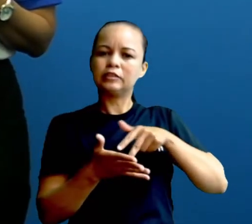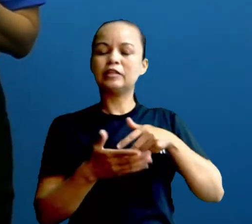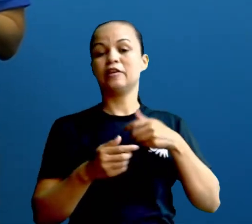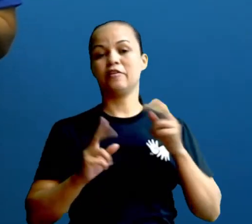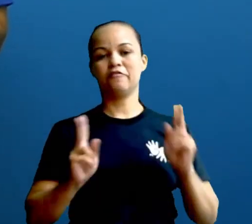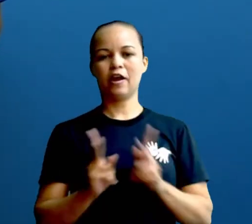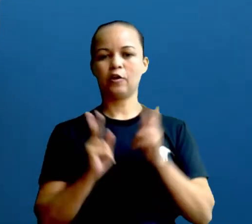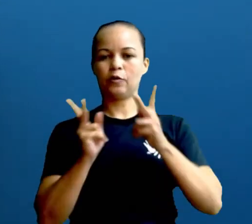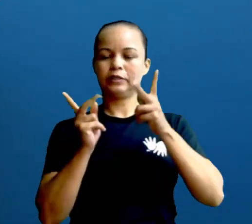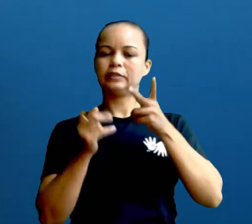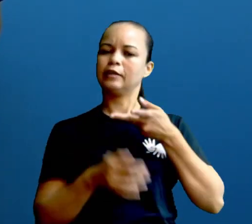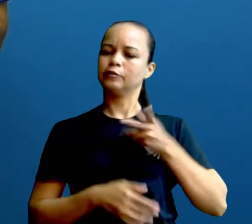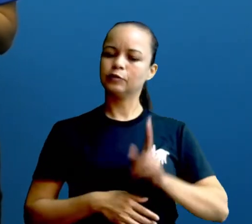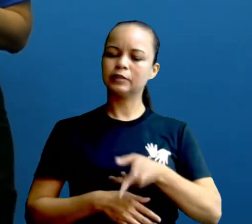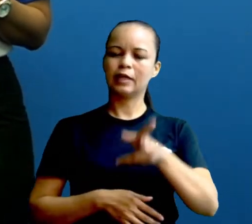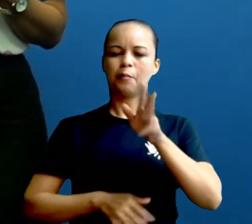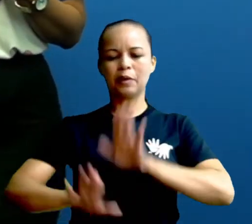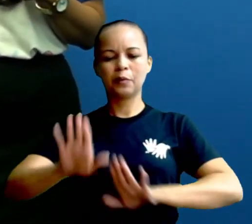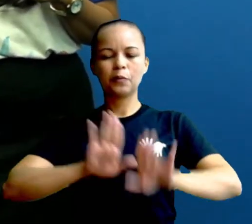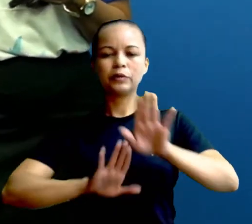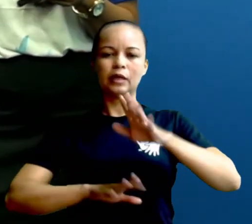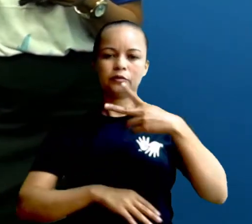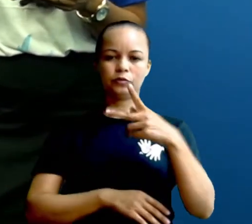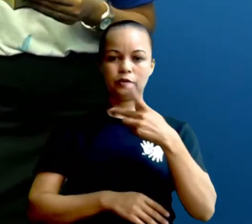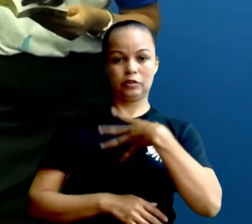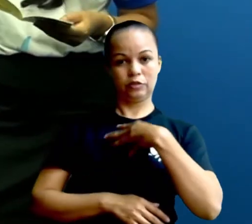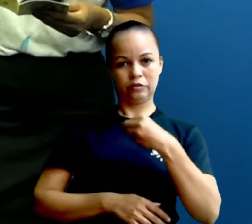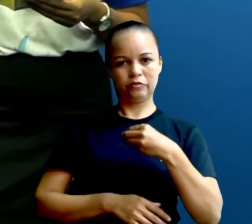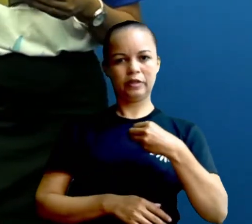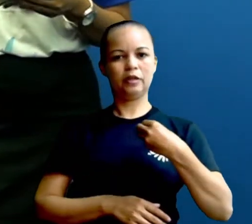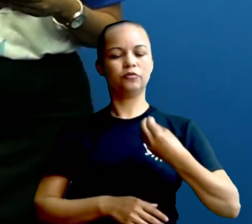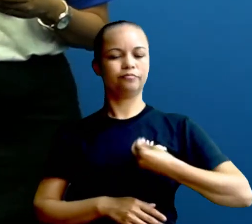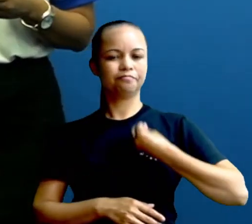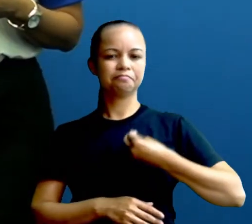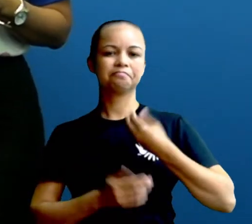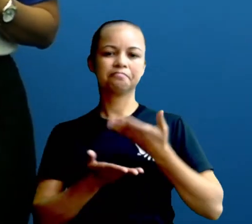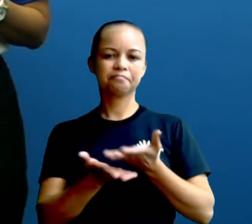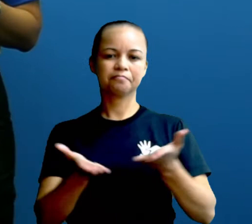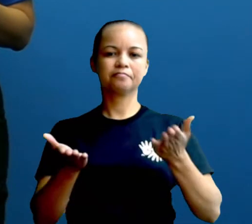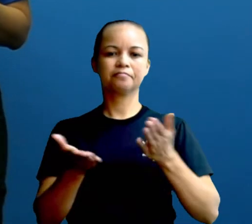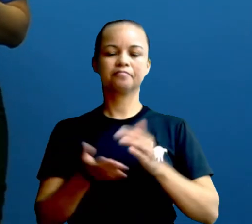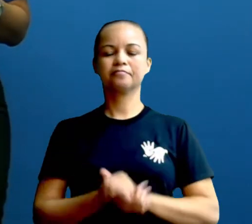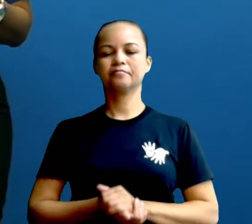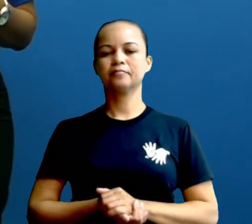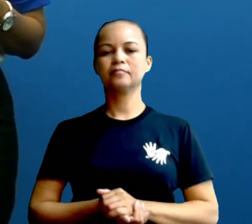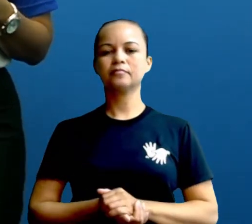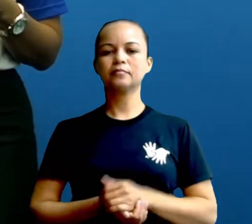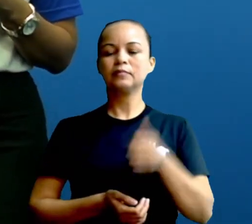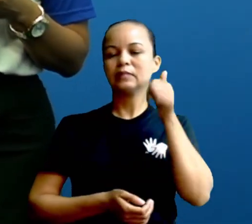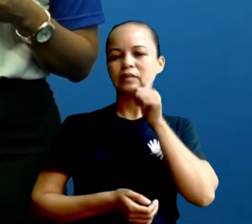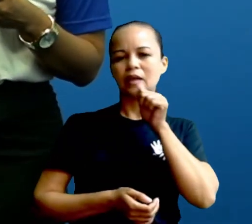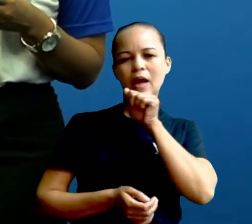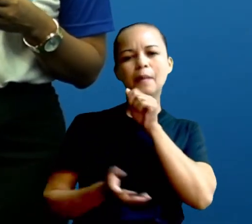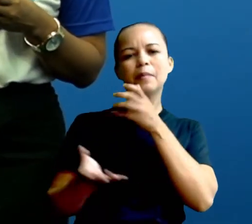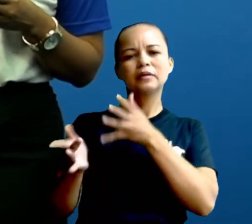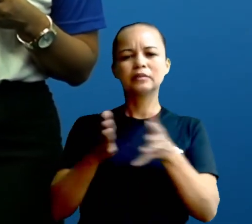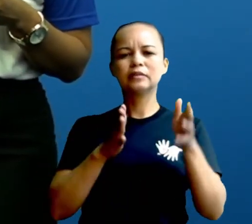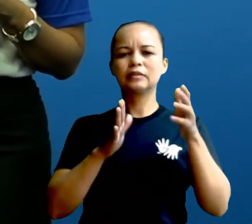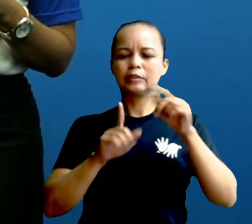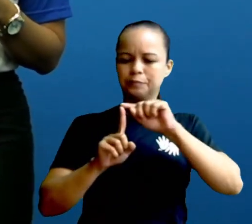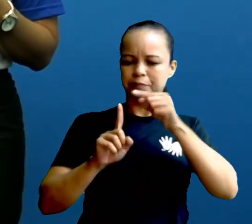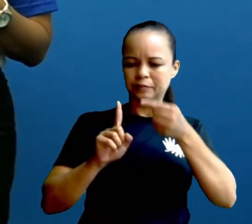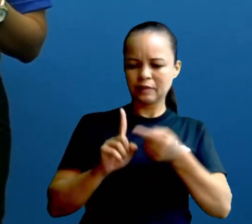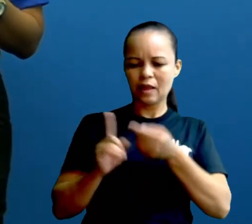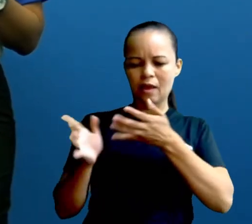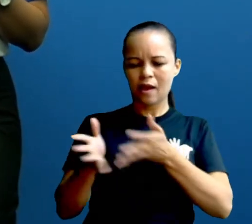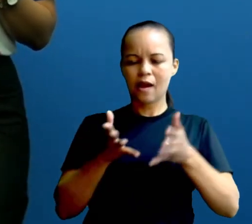se valorizando, seguirá sempre cuidando dos seus filhos nessa vida. A mãe amadurecida por sua maternidade